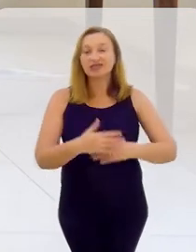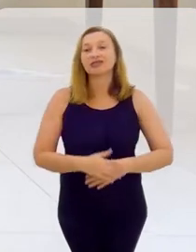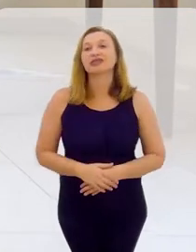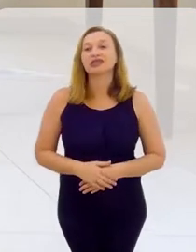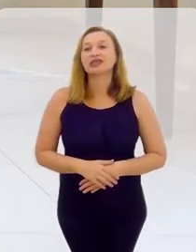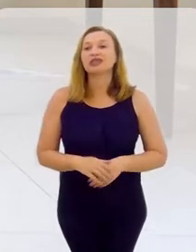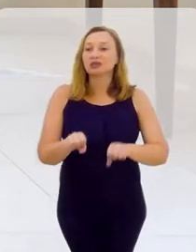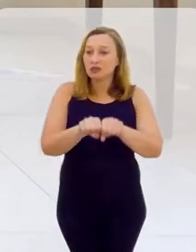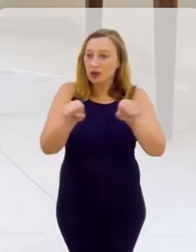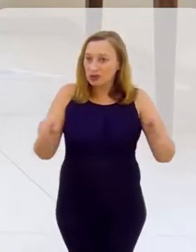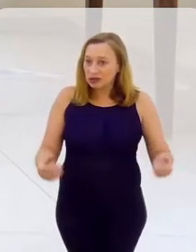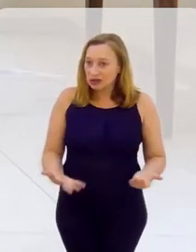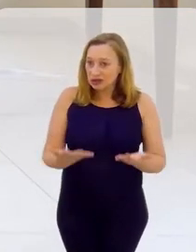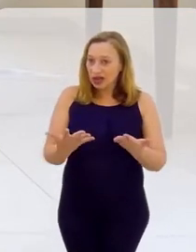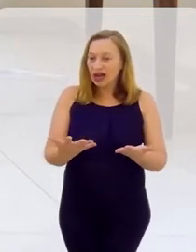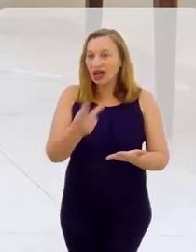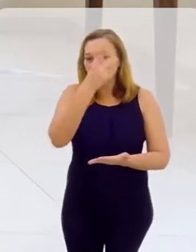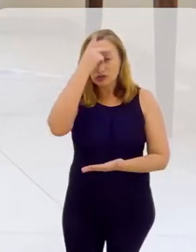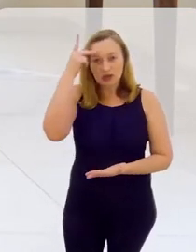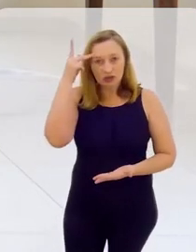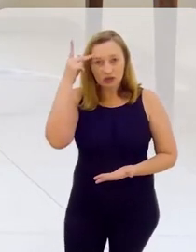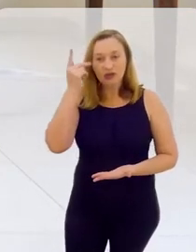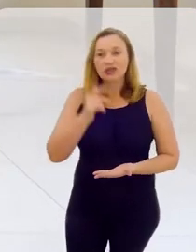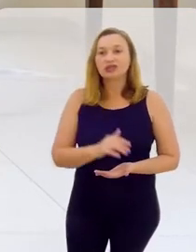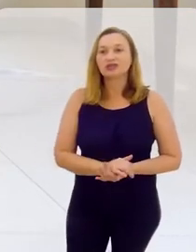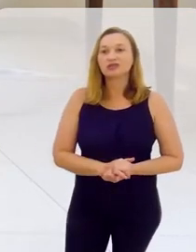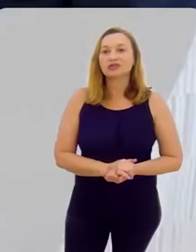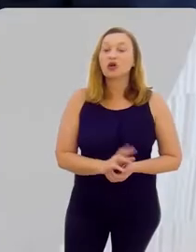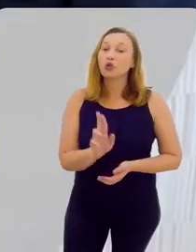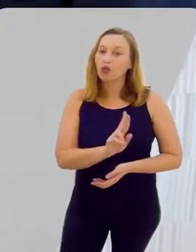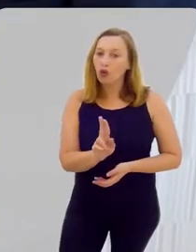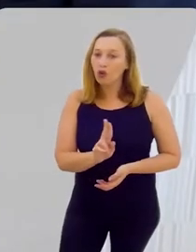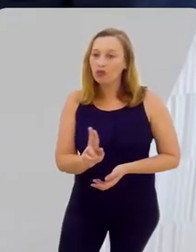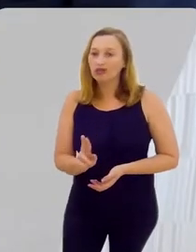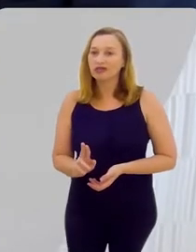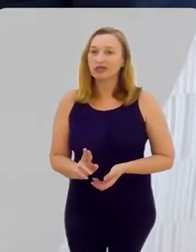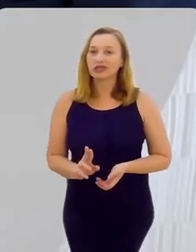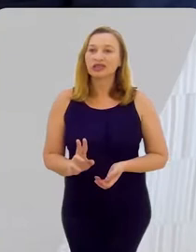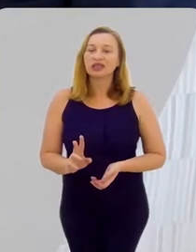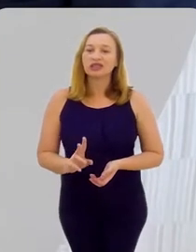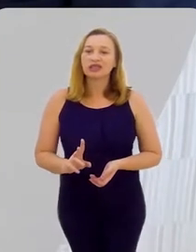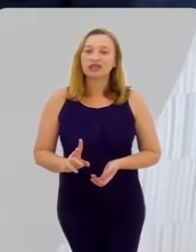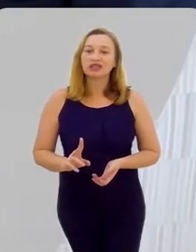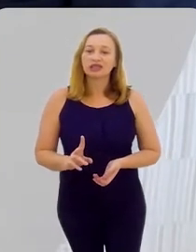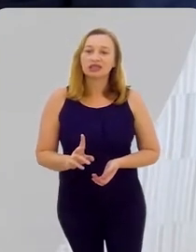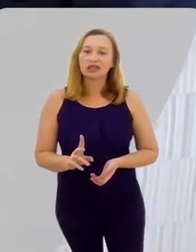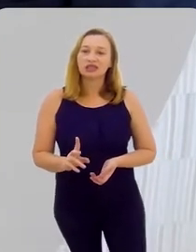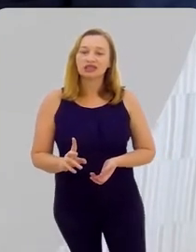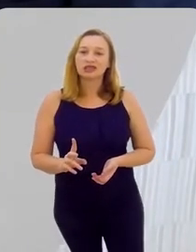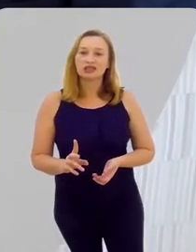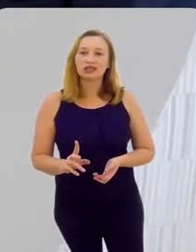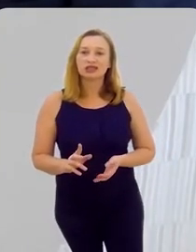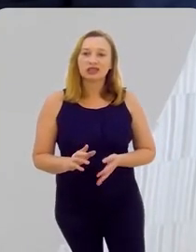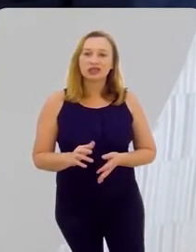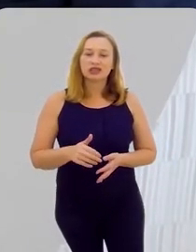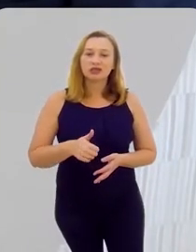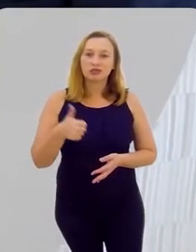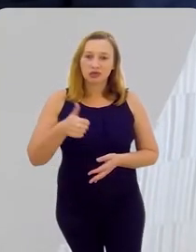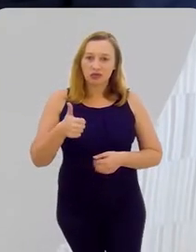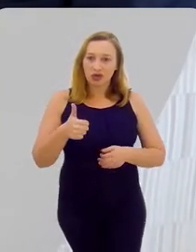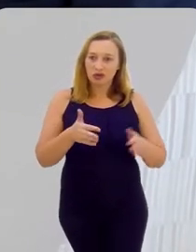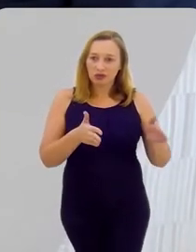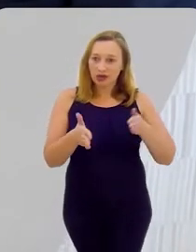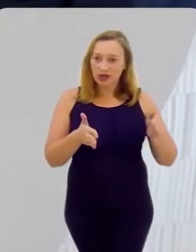apresentada Isso. no altar às pessoas com o nome que ela vai levar.